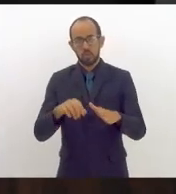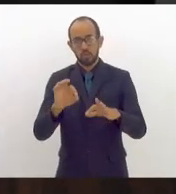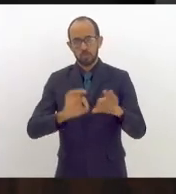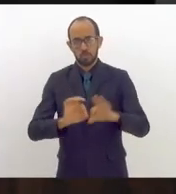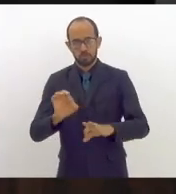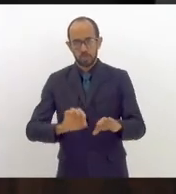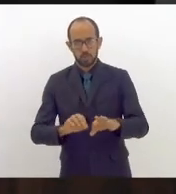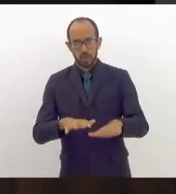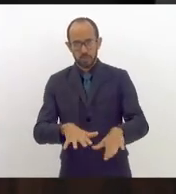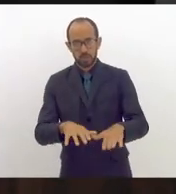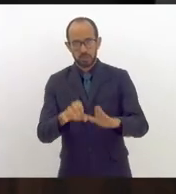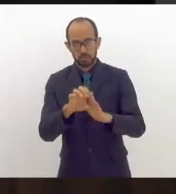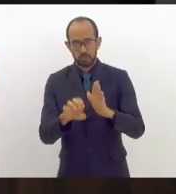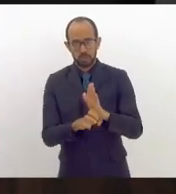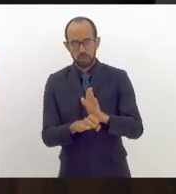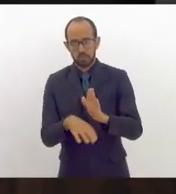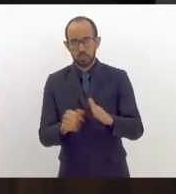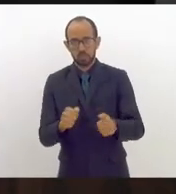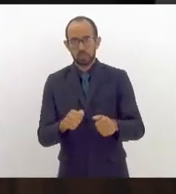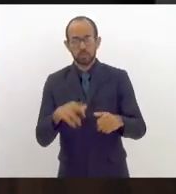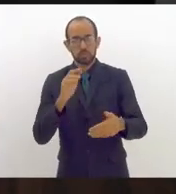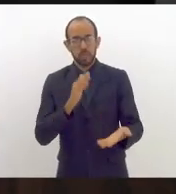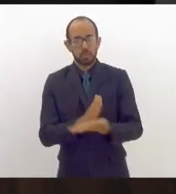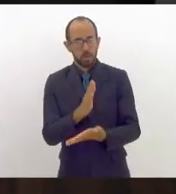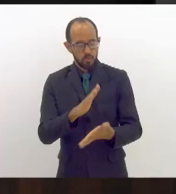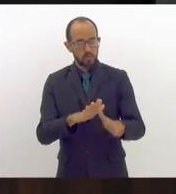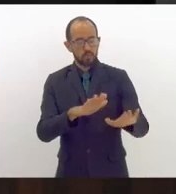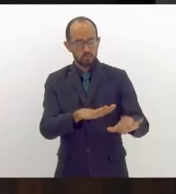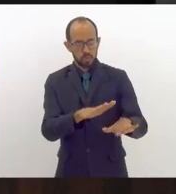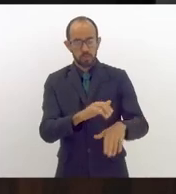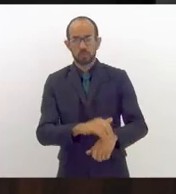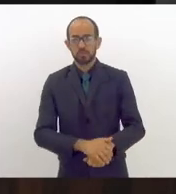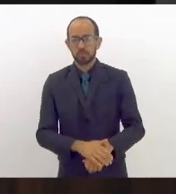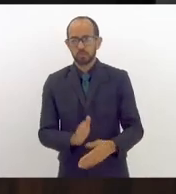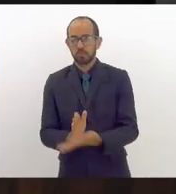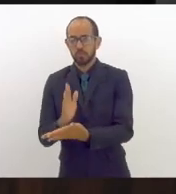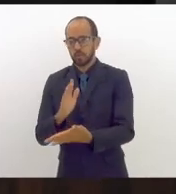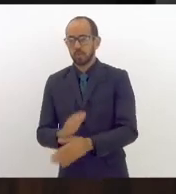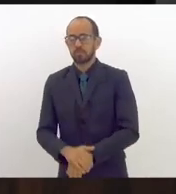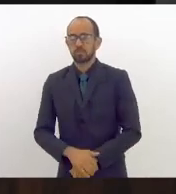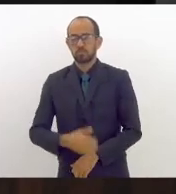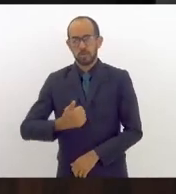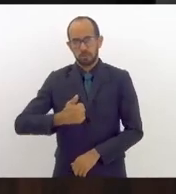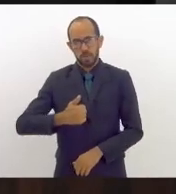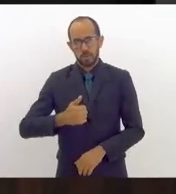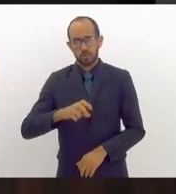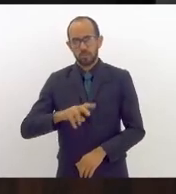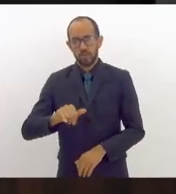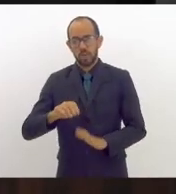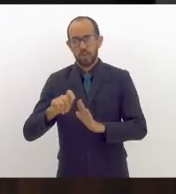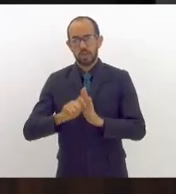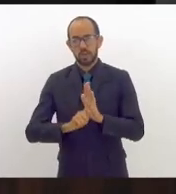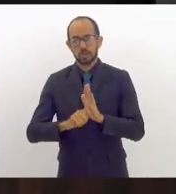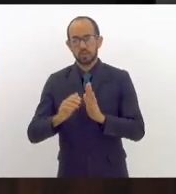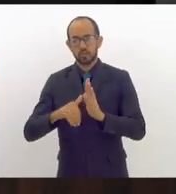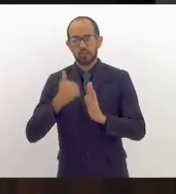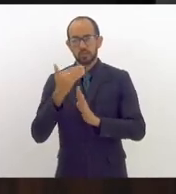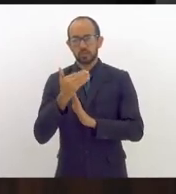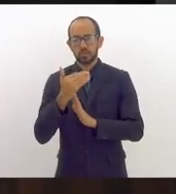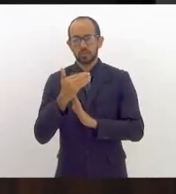seus que aprovam permaneçam Como estão aprovado em primeira vai redação do vencedor